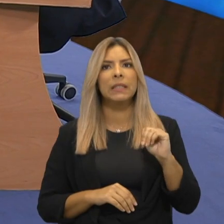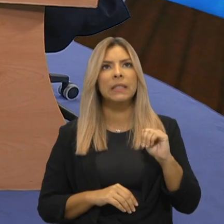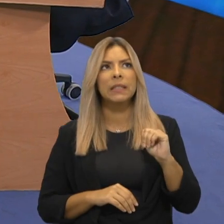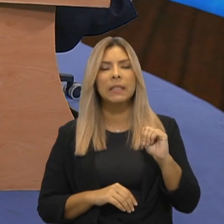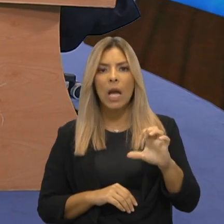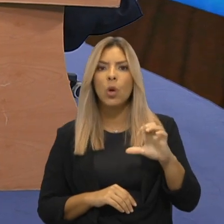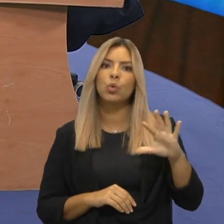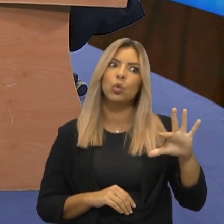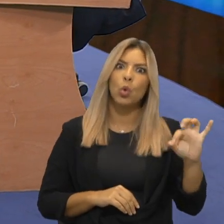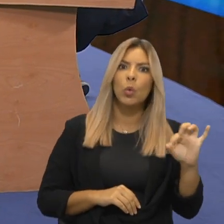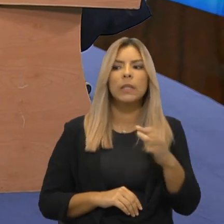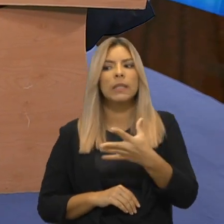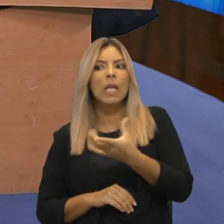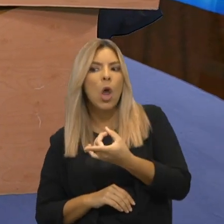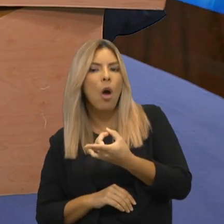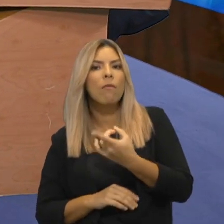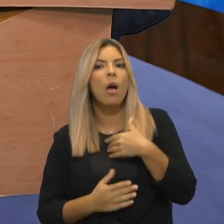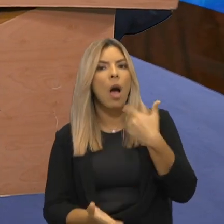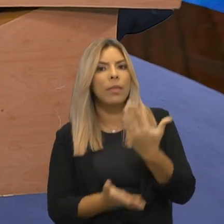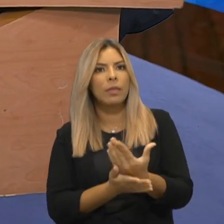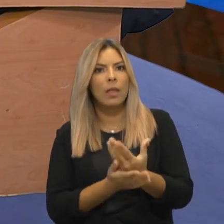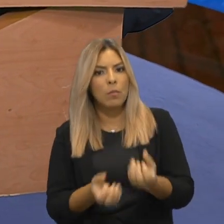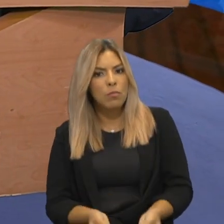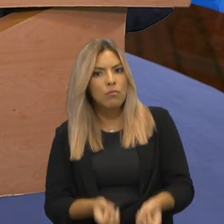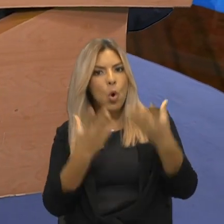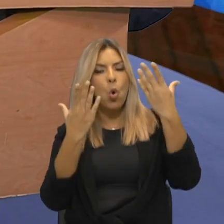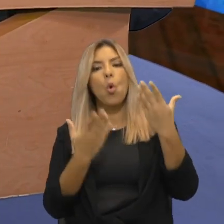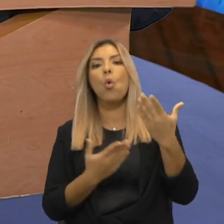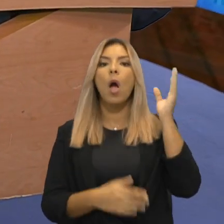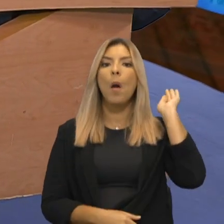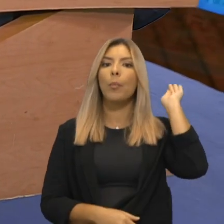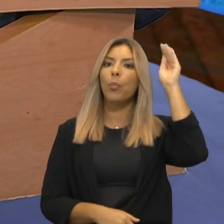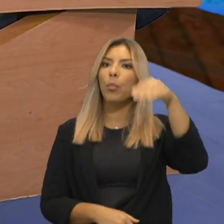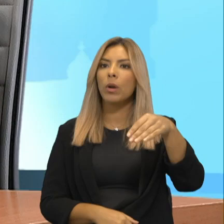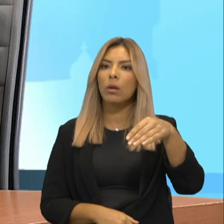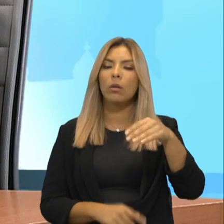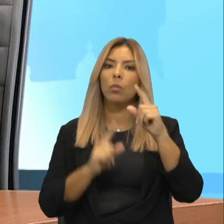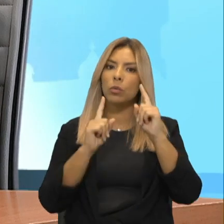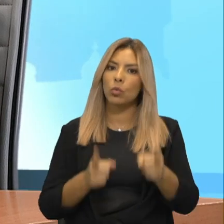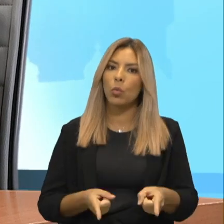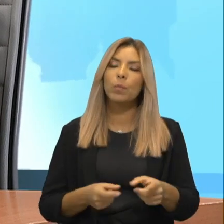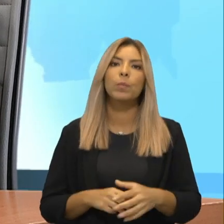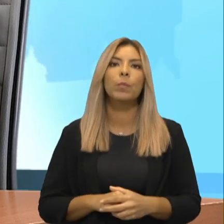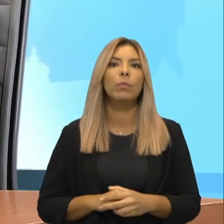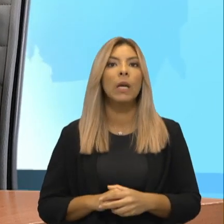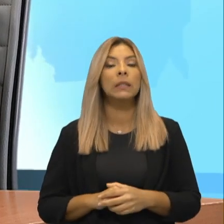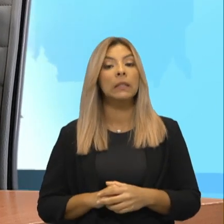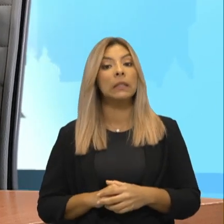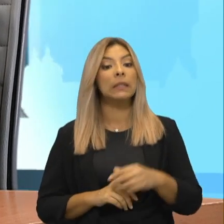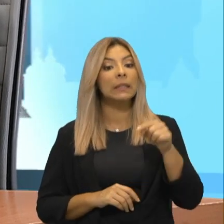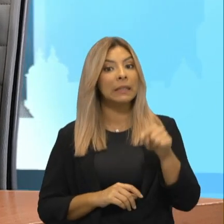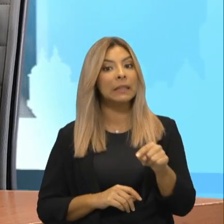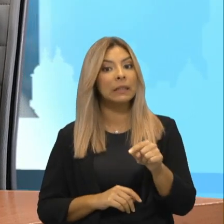XVIII, XIX até à Primeira República. E também em Portugal, quando elas chegam também nesse ambiente quase